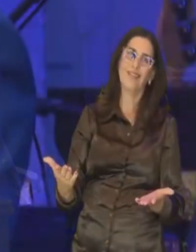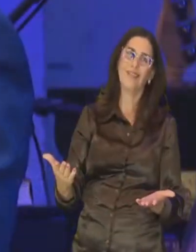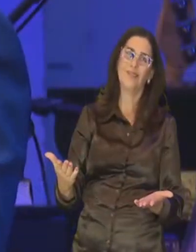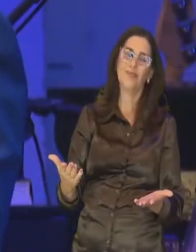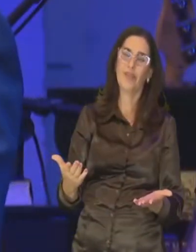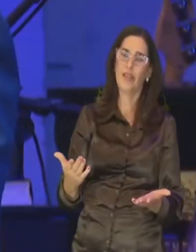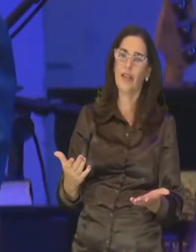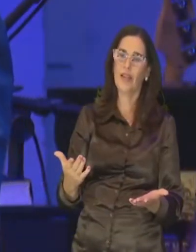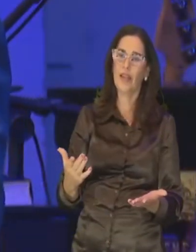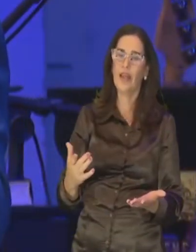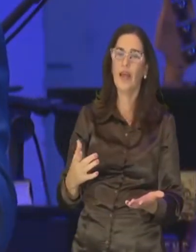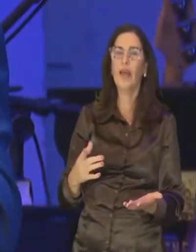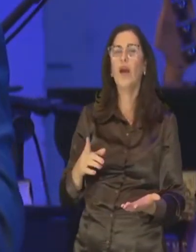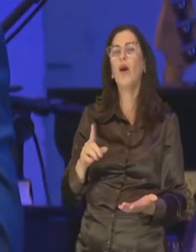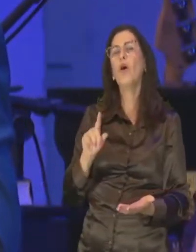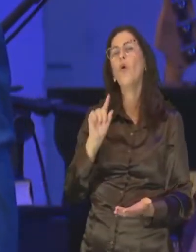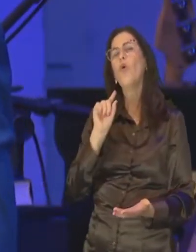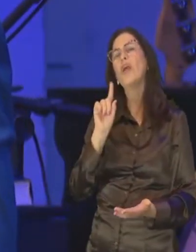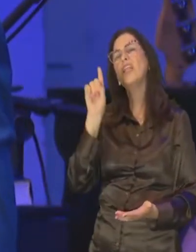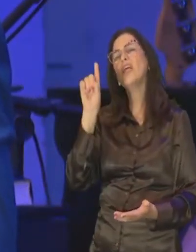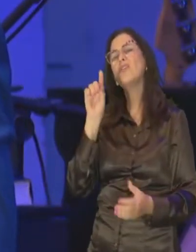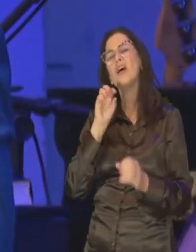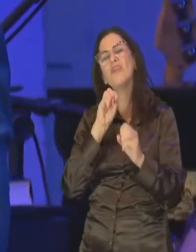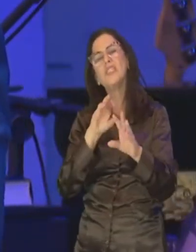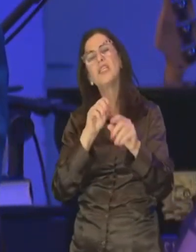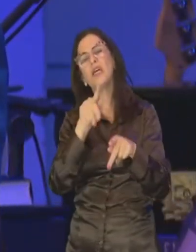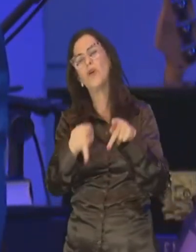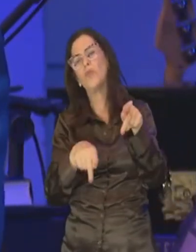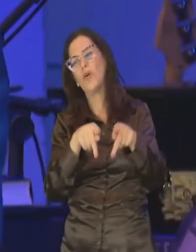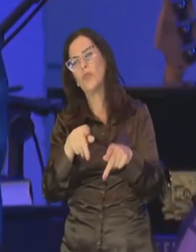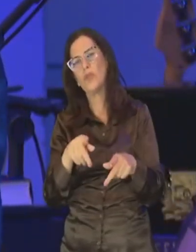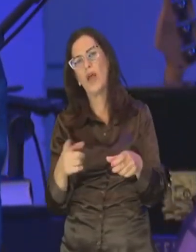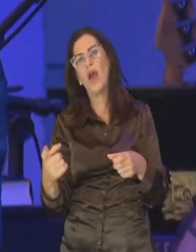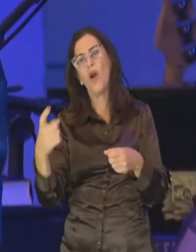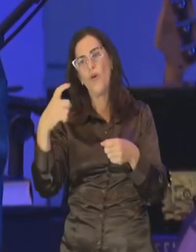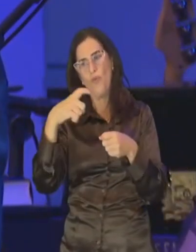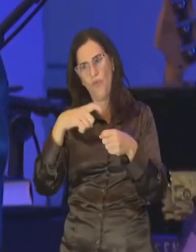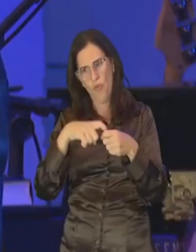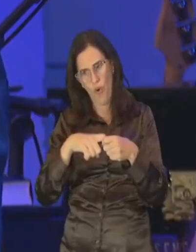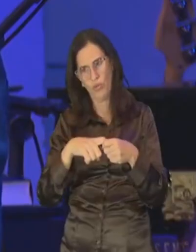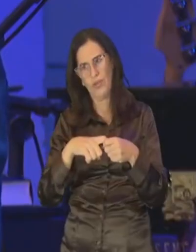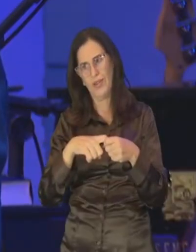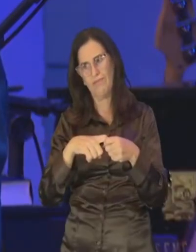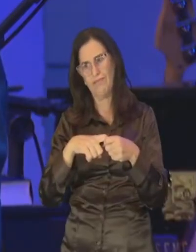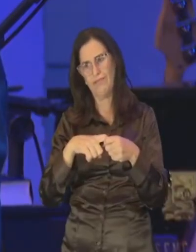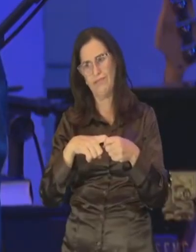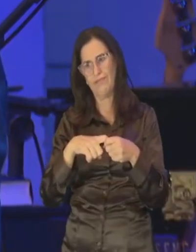O que Deus estava ensinando ao povo era: voltem-se a mim.